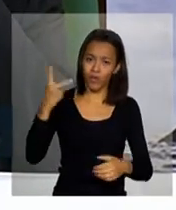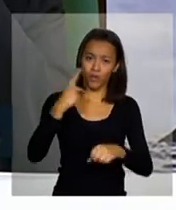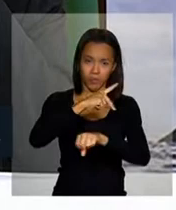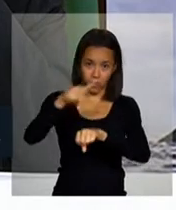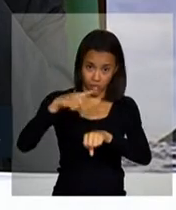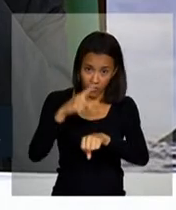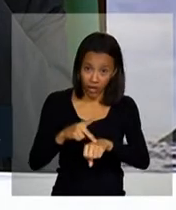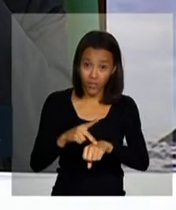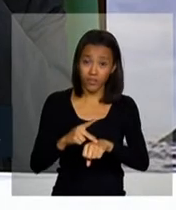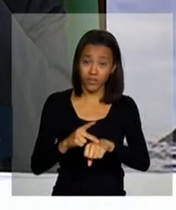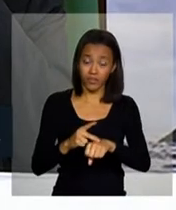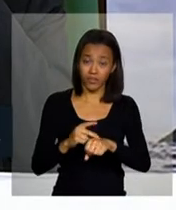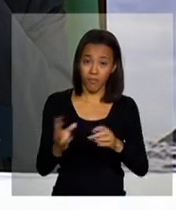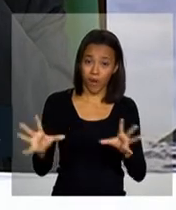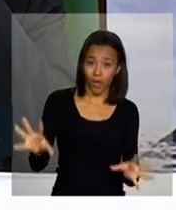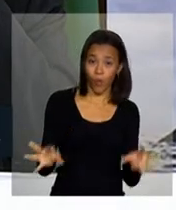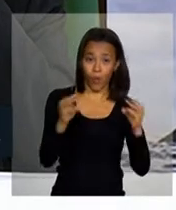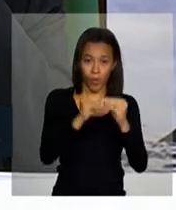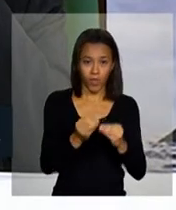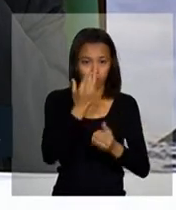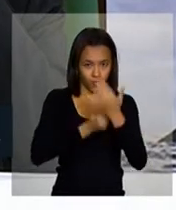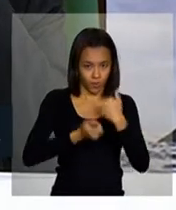para completar o consumo.